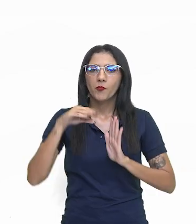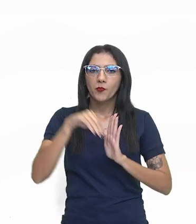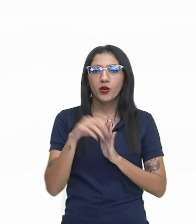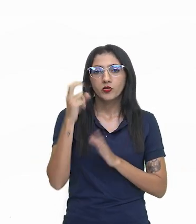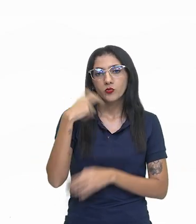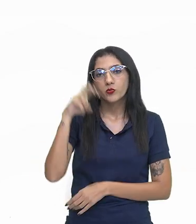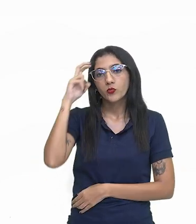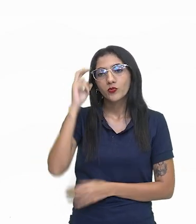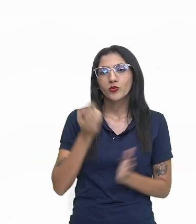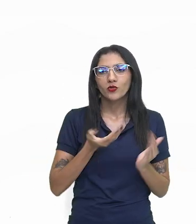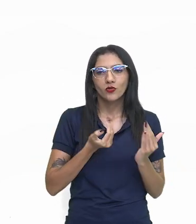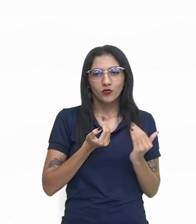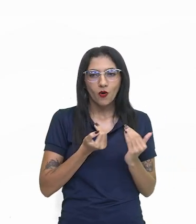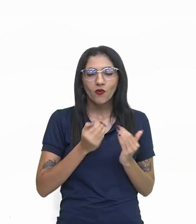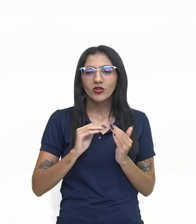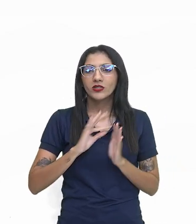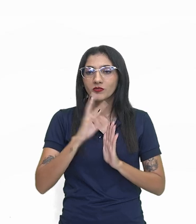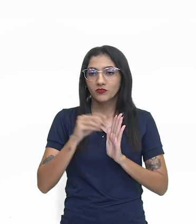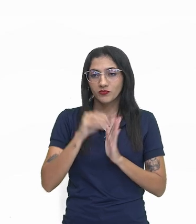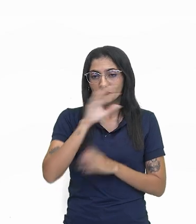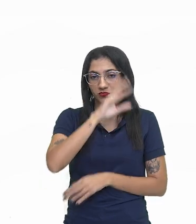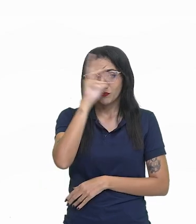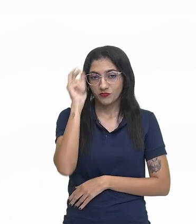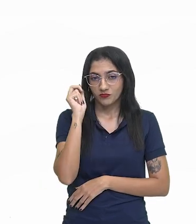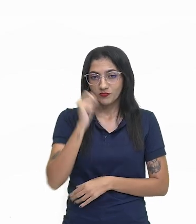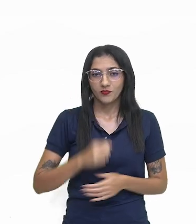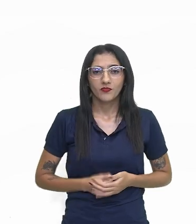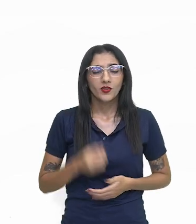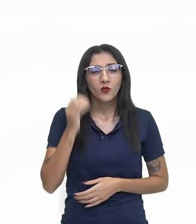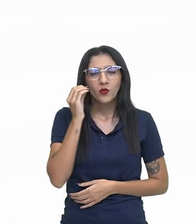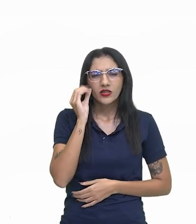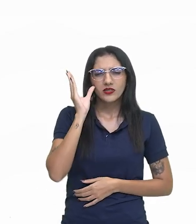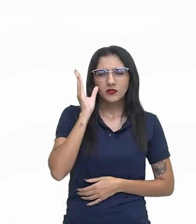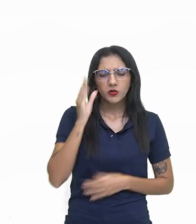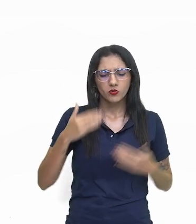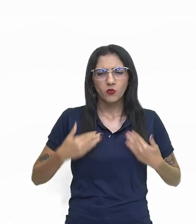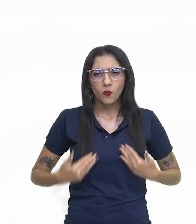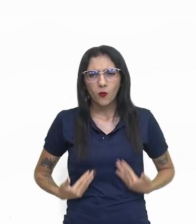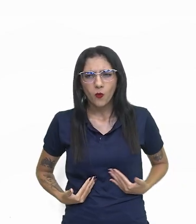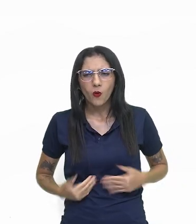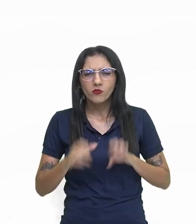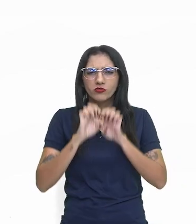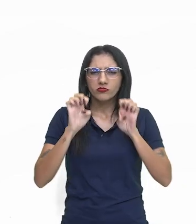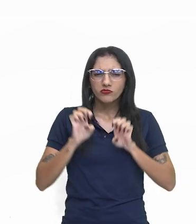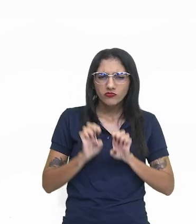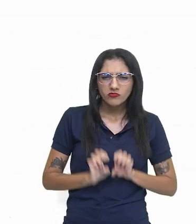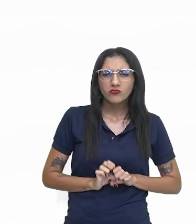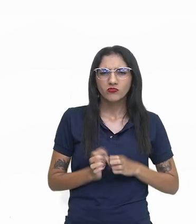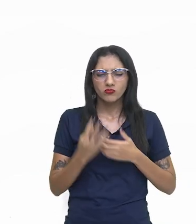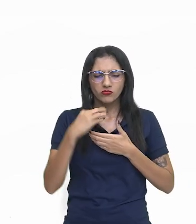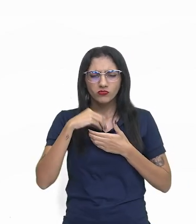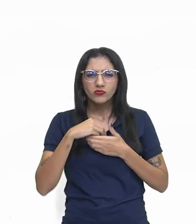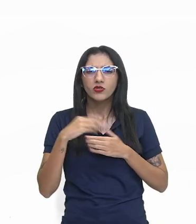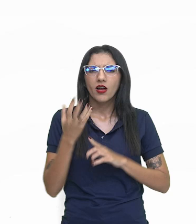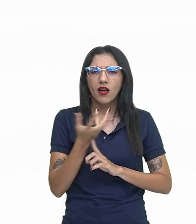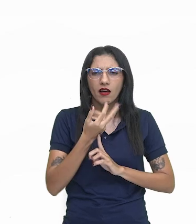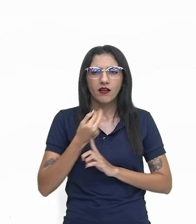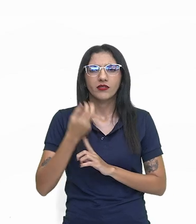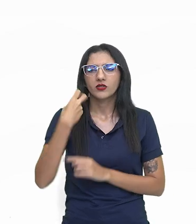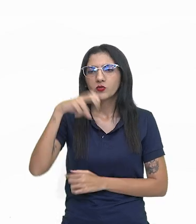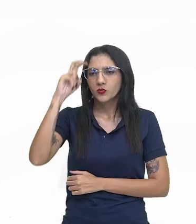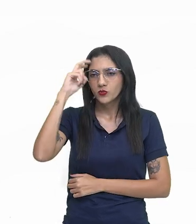cultura da juventude amazonense. Conhecimentos fisiológicos, anatômicos, biomecânicos,